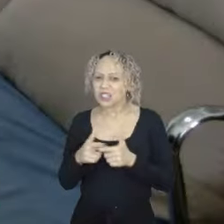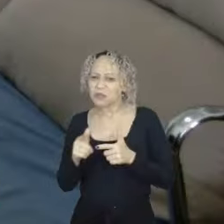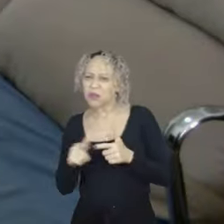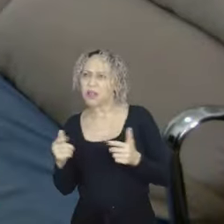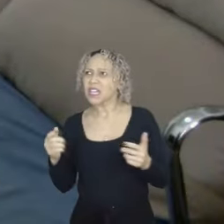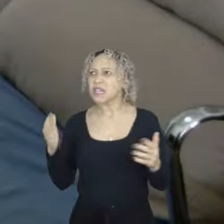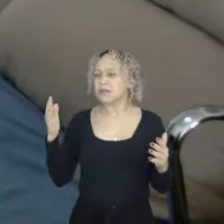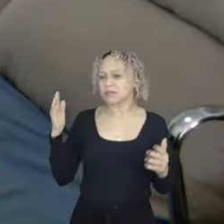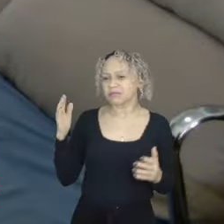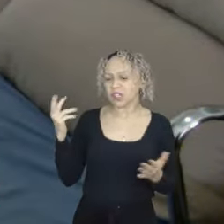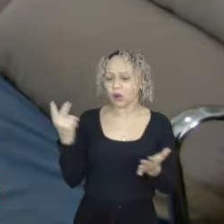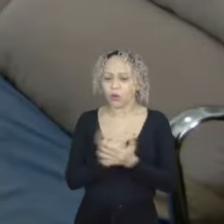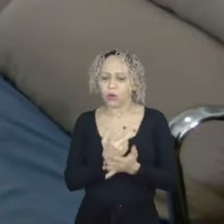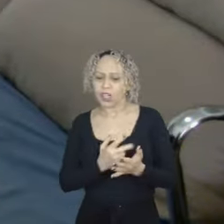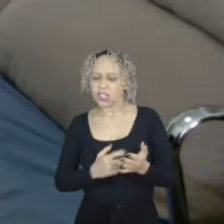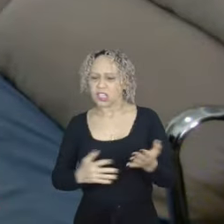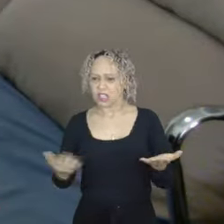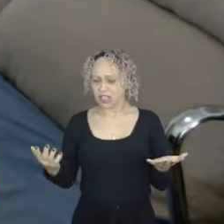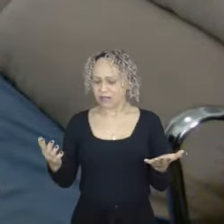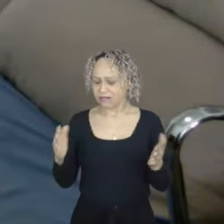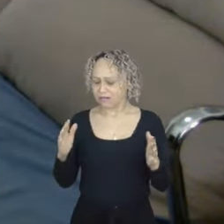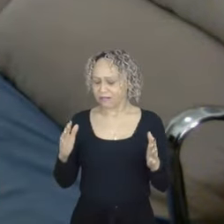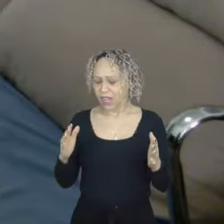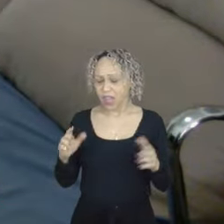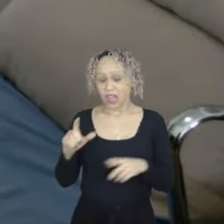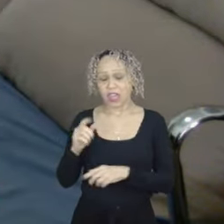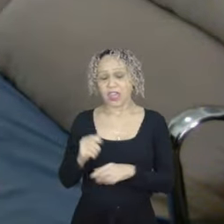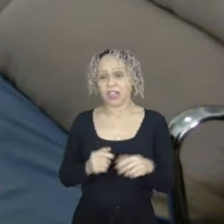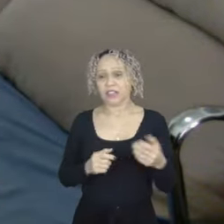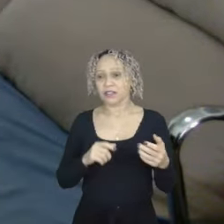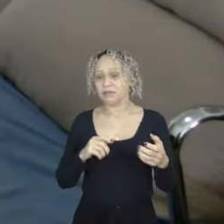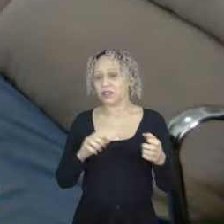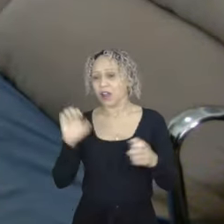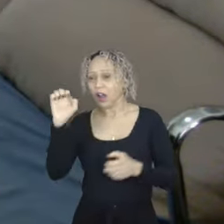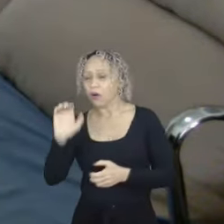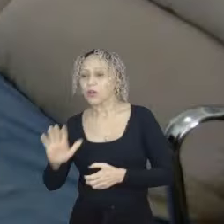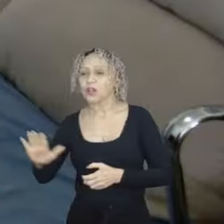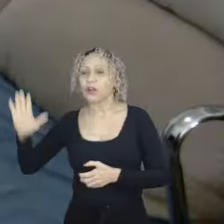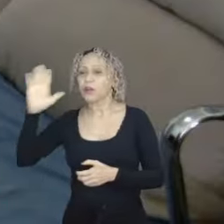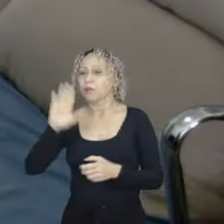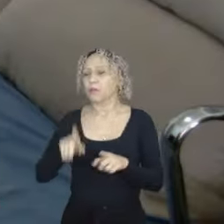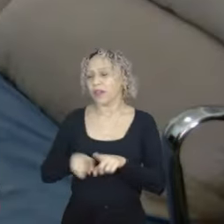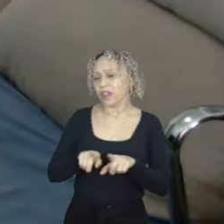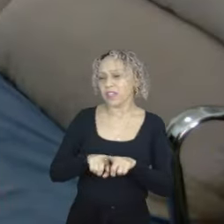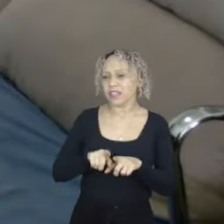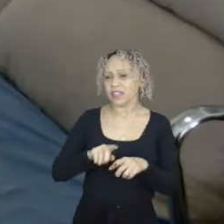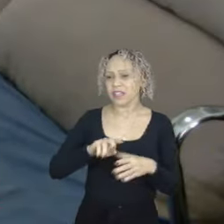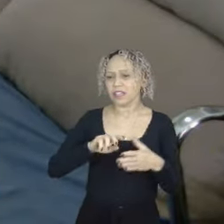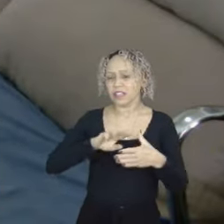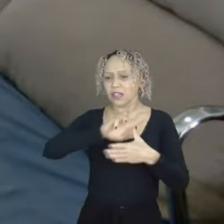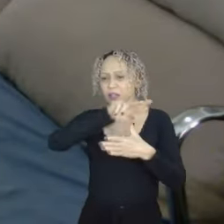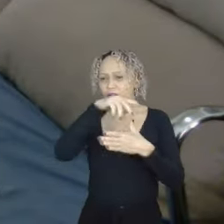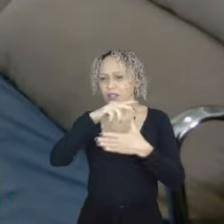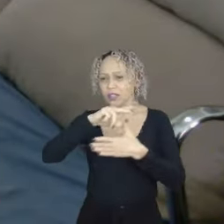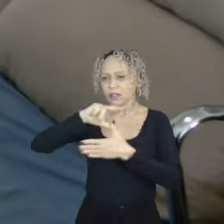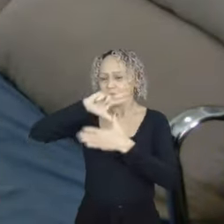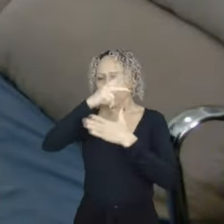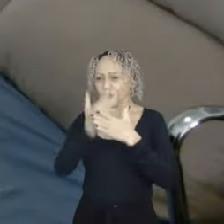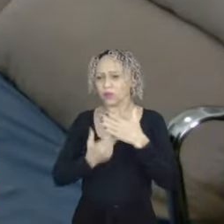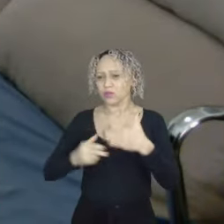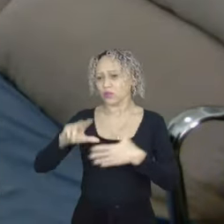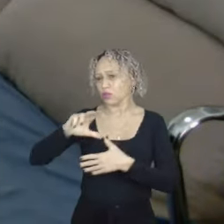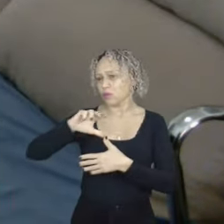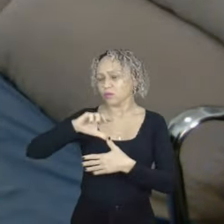dois blocos atrase a agenda bilateral com a França, e muito menos que atrapalhe a agenda ambiental, que é muito